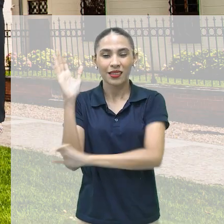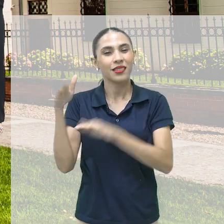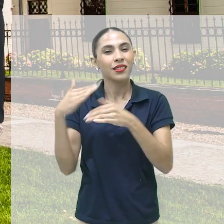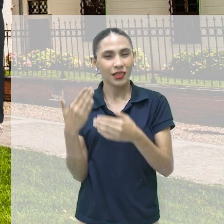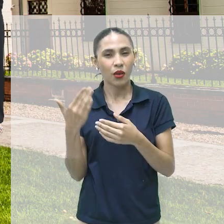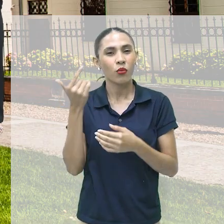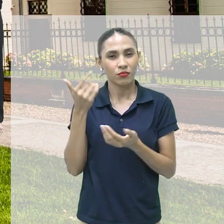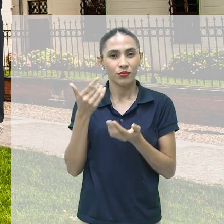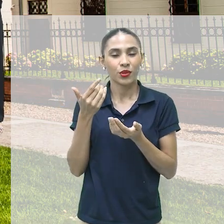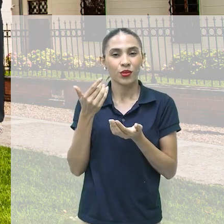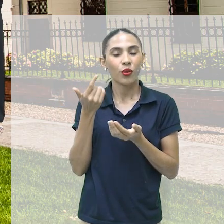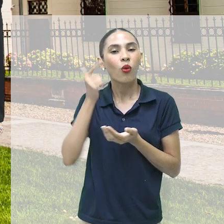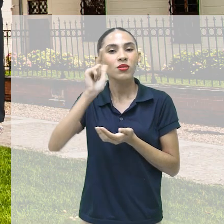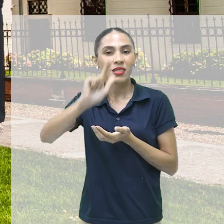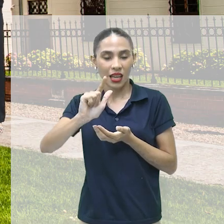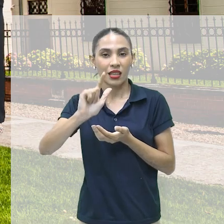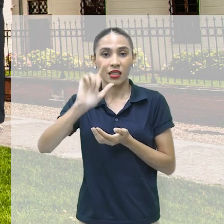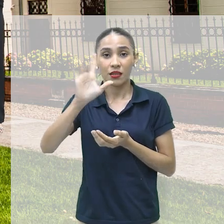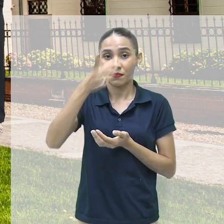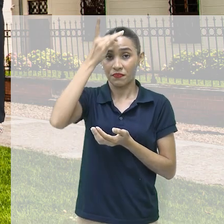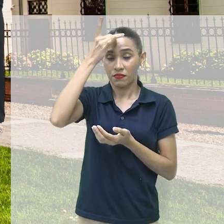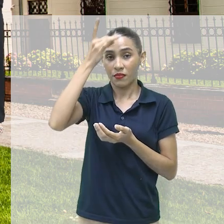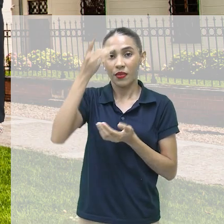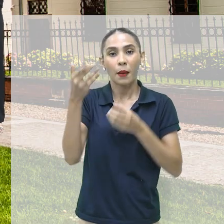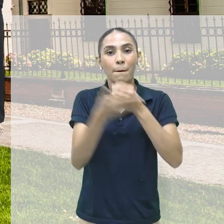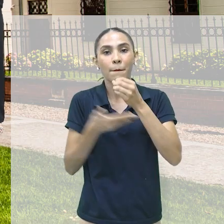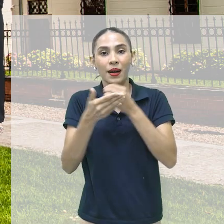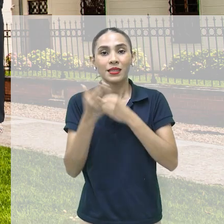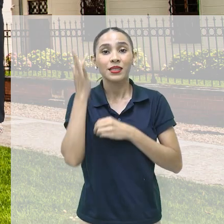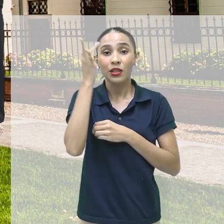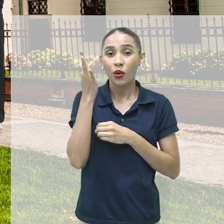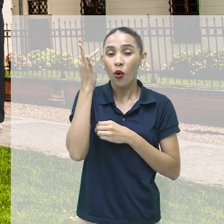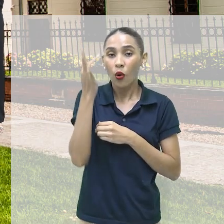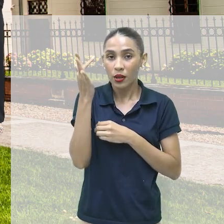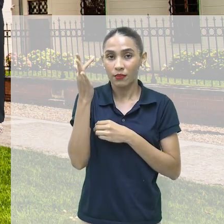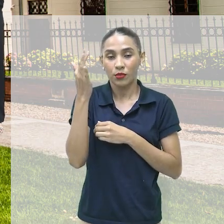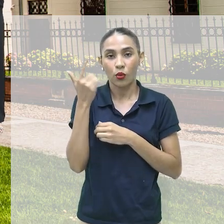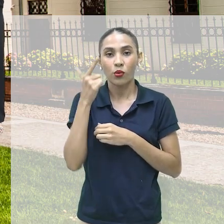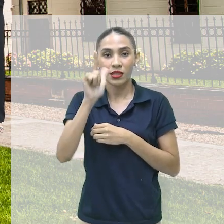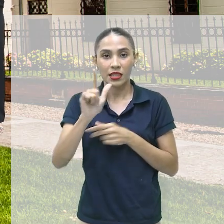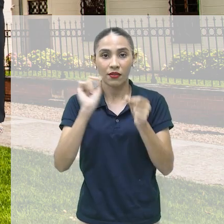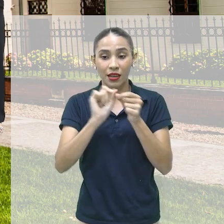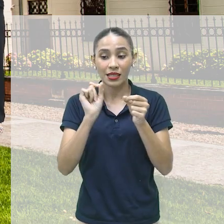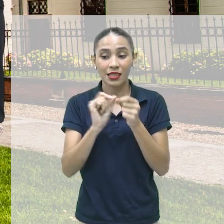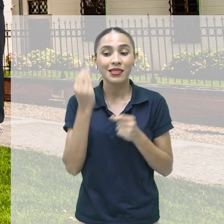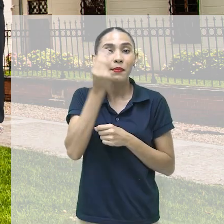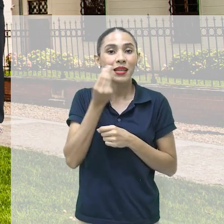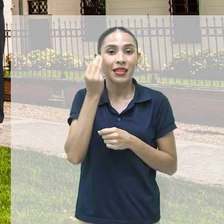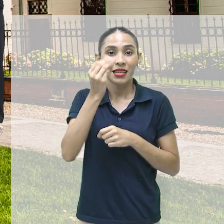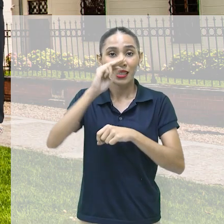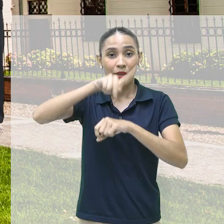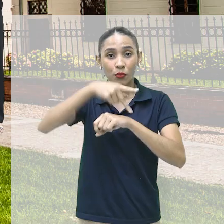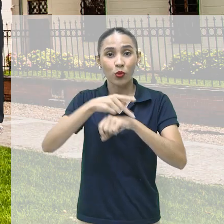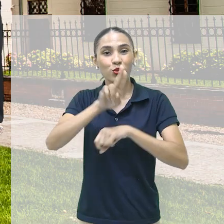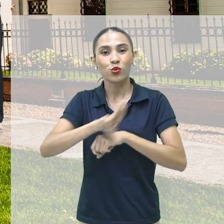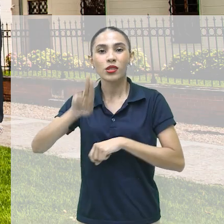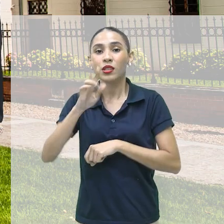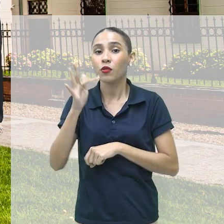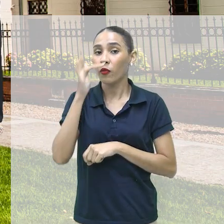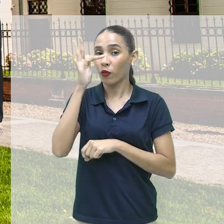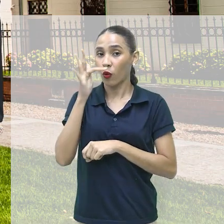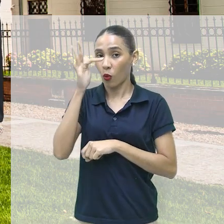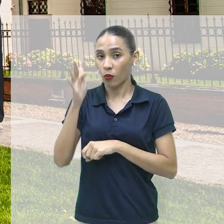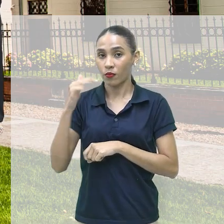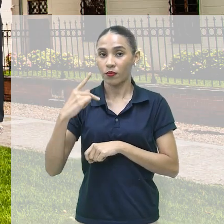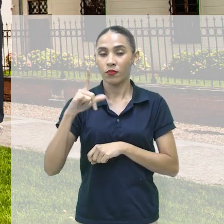ele acaba tendo uma base teórica para o que ele vai observar e realizar experimentos depois, que a gente vai observar